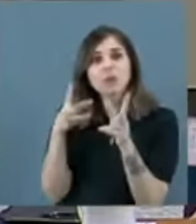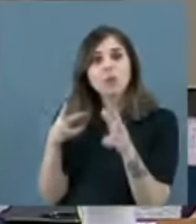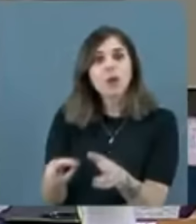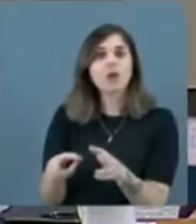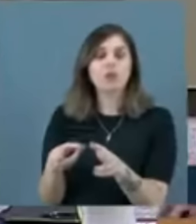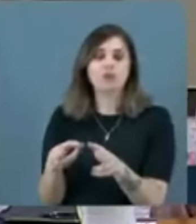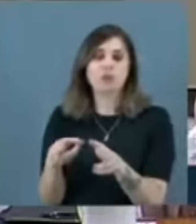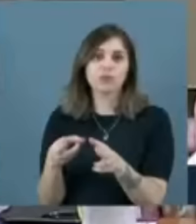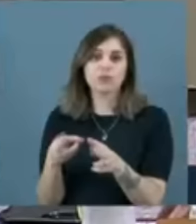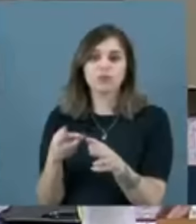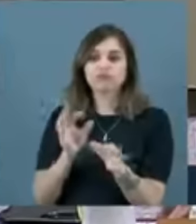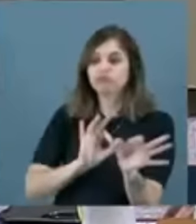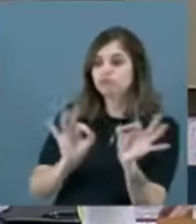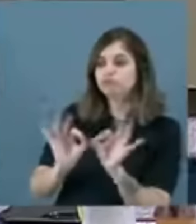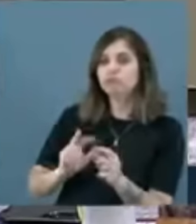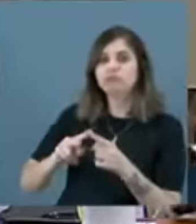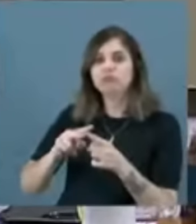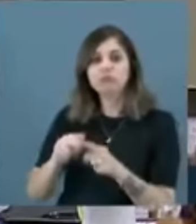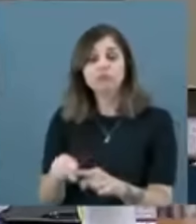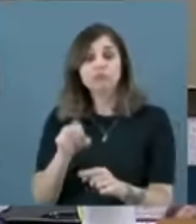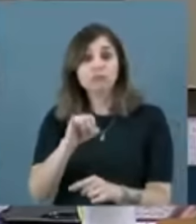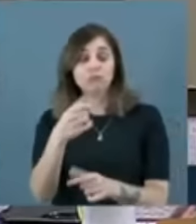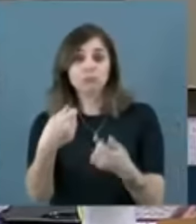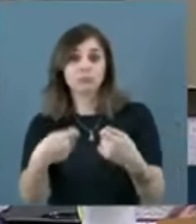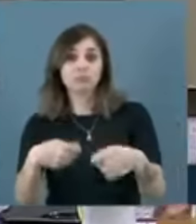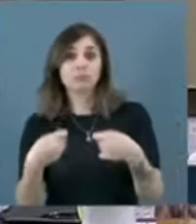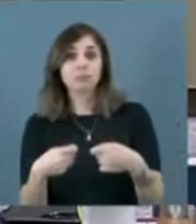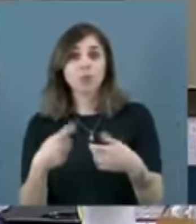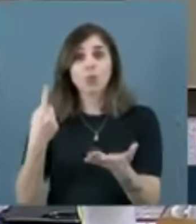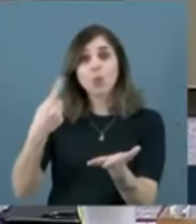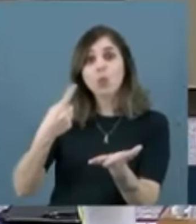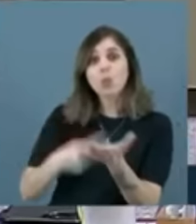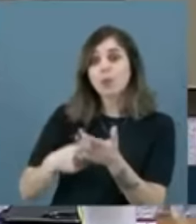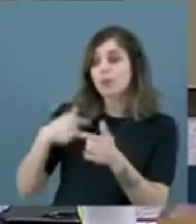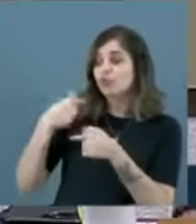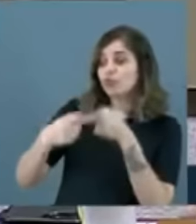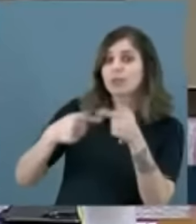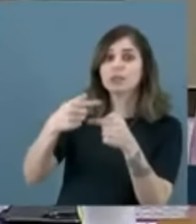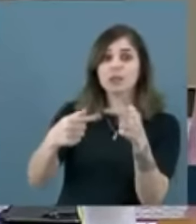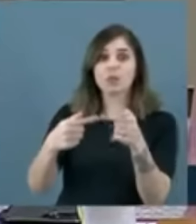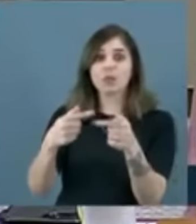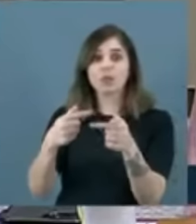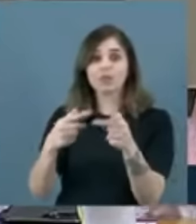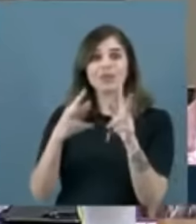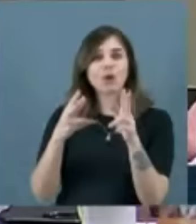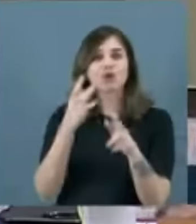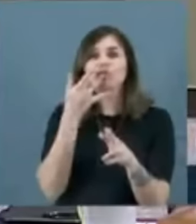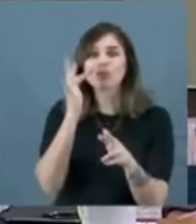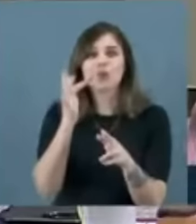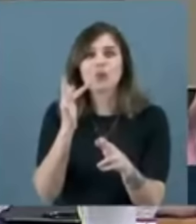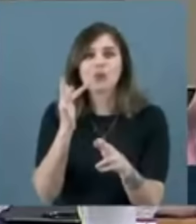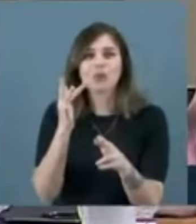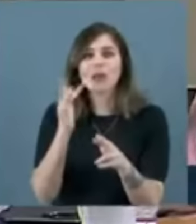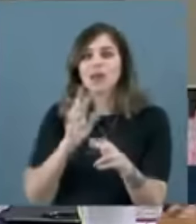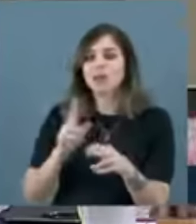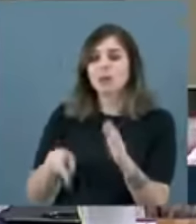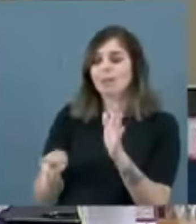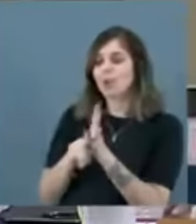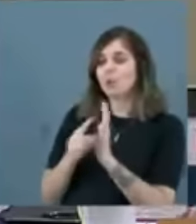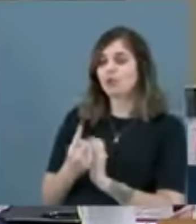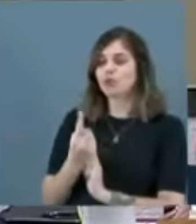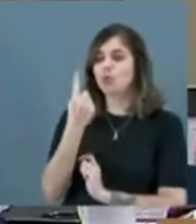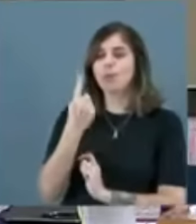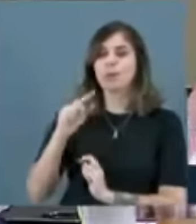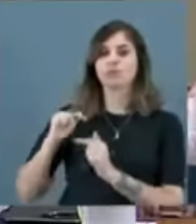restaurar. É um compromisso geracional, porque são tesouros que não pertencem a uma geração, não pertencem ao Ministério da Cultura,